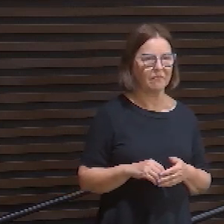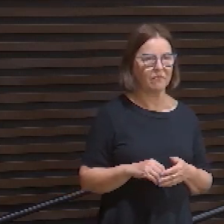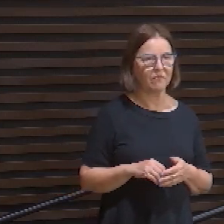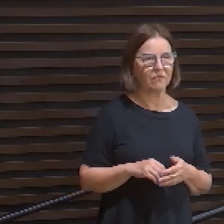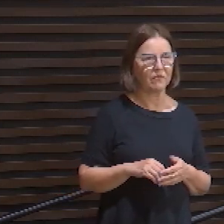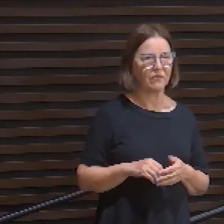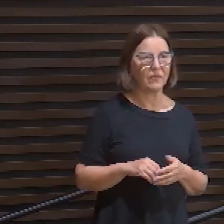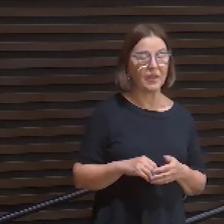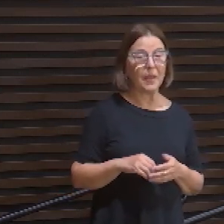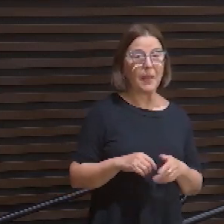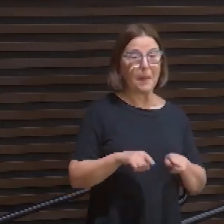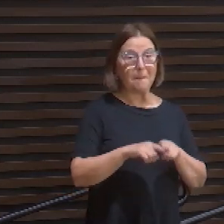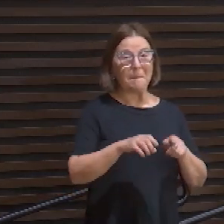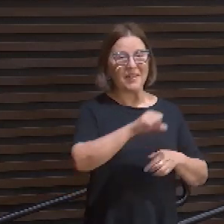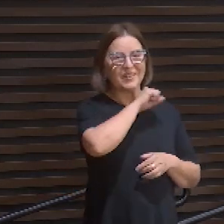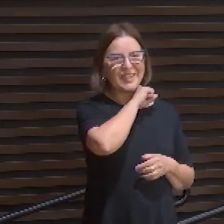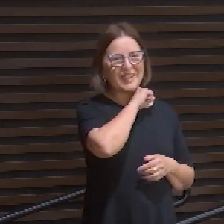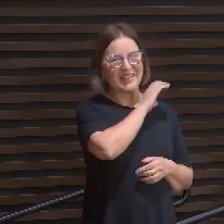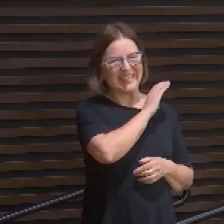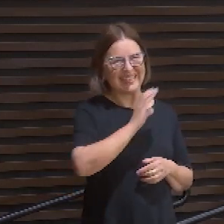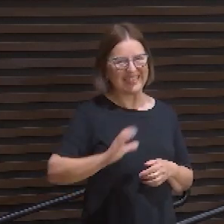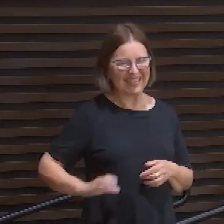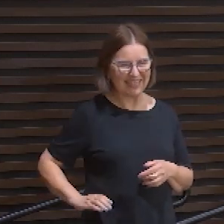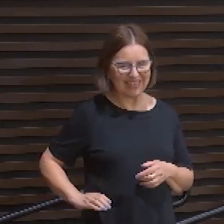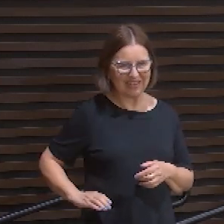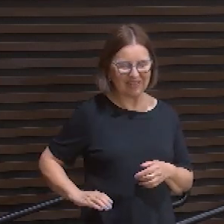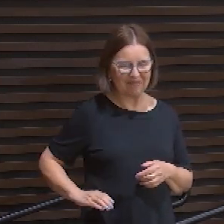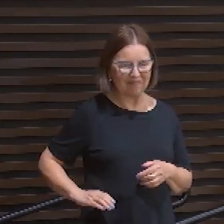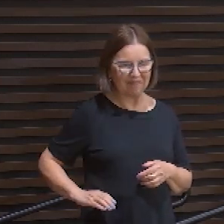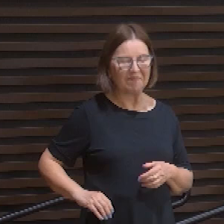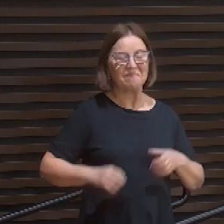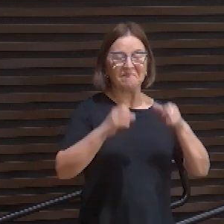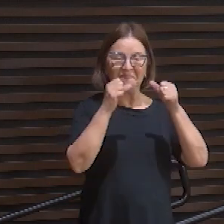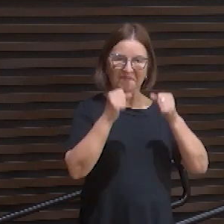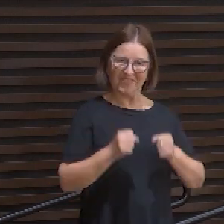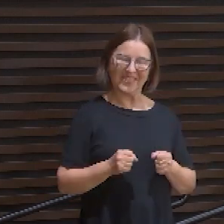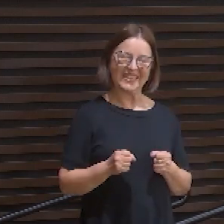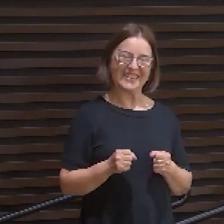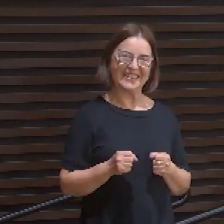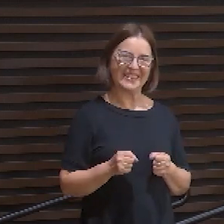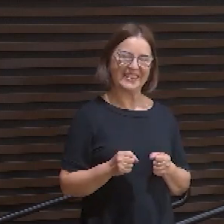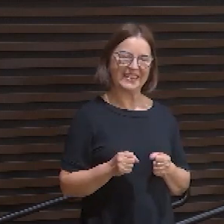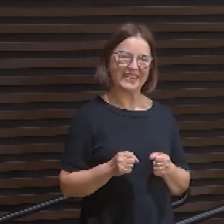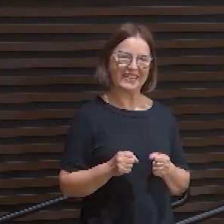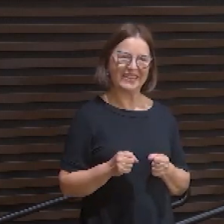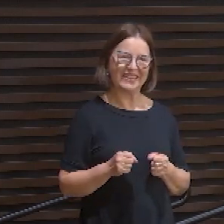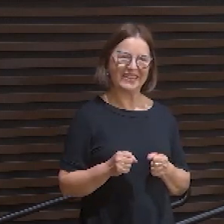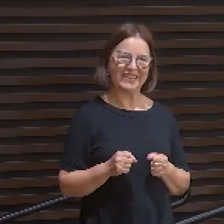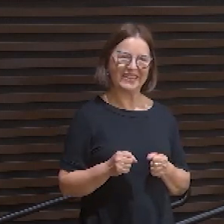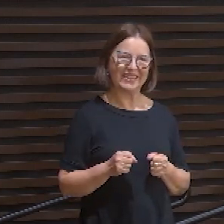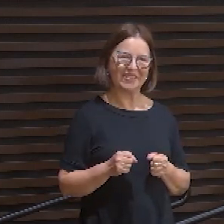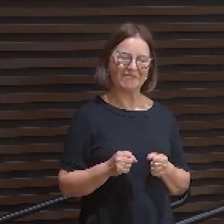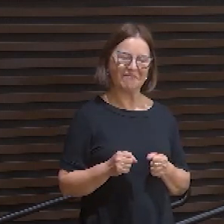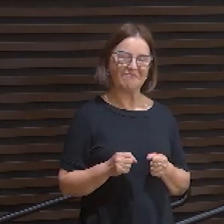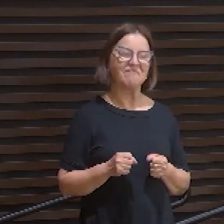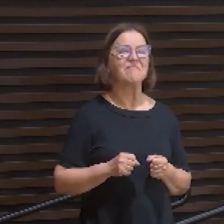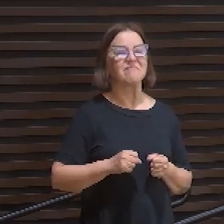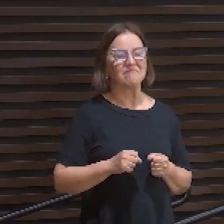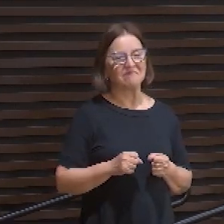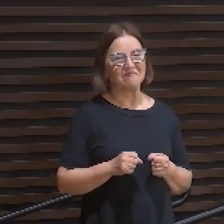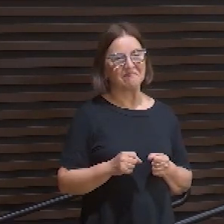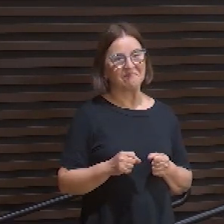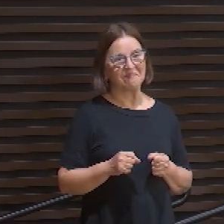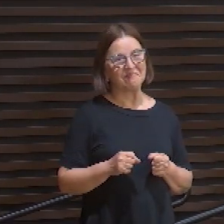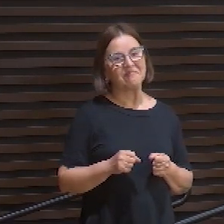Agora, o sacrifício de Cristo, ele é suficiente, ele é eficiente e